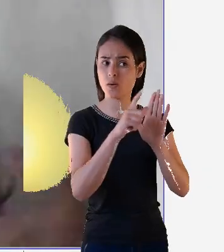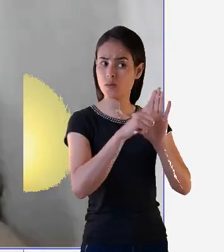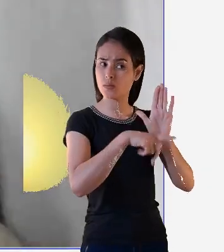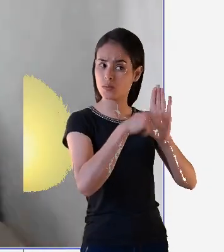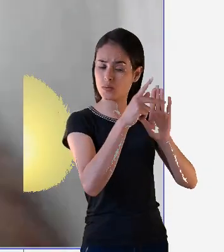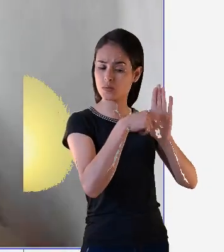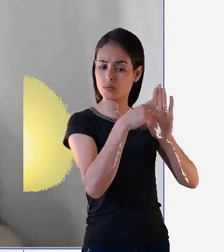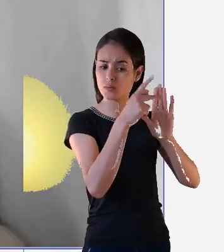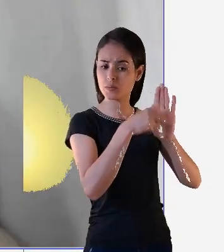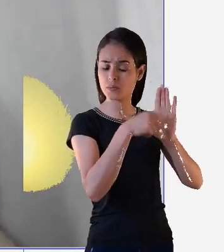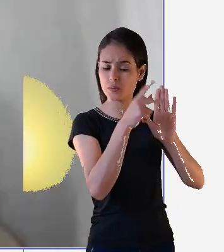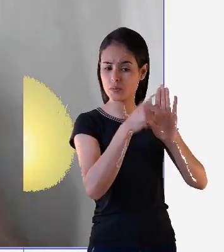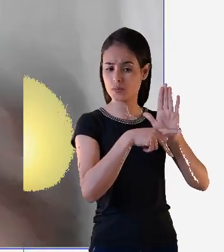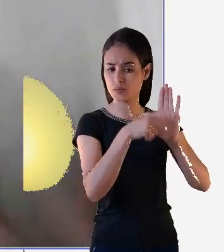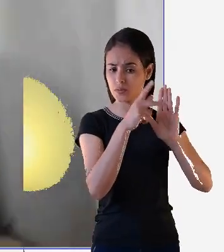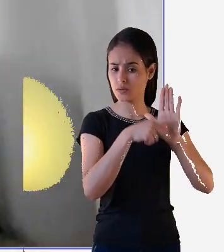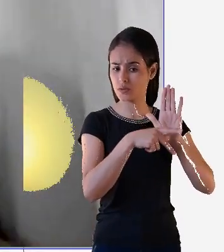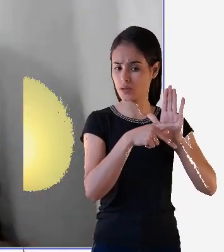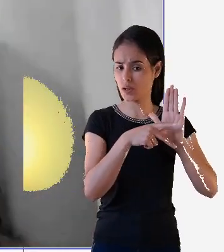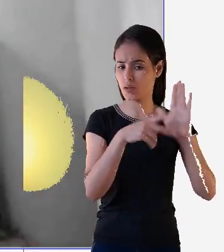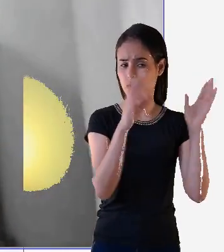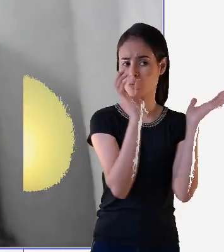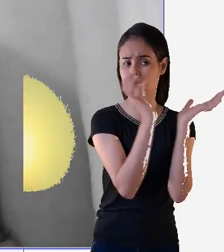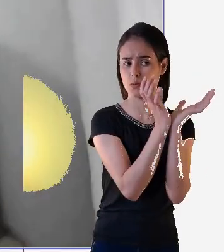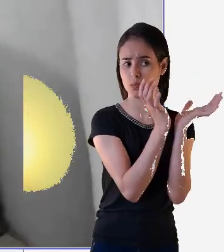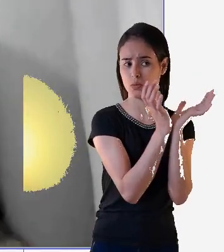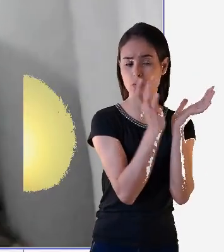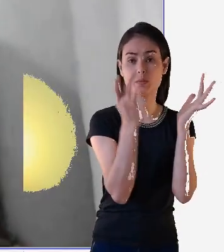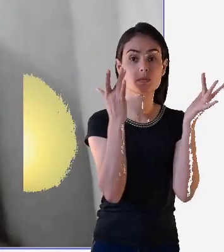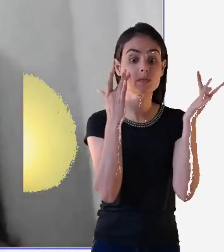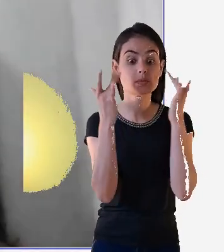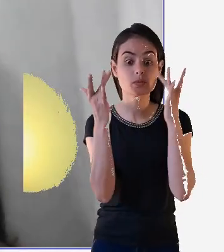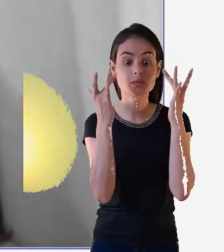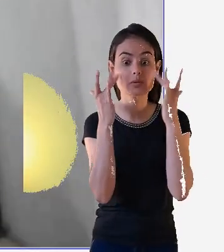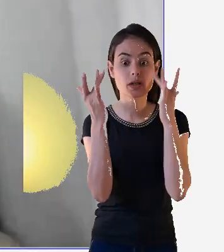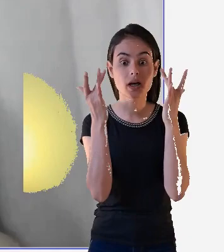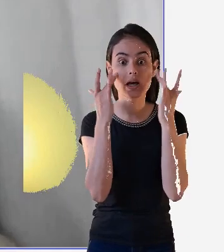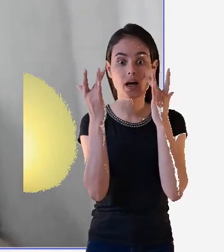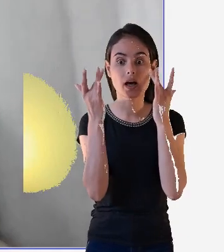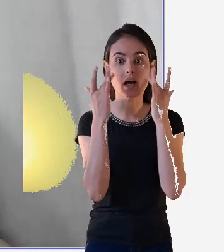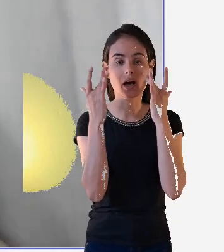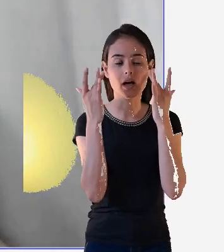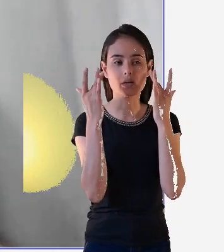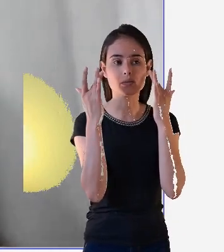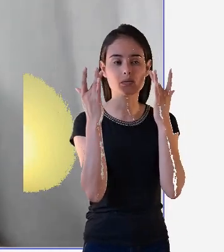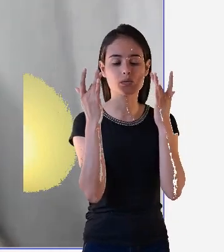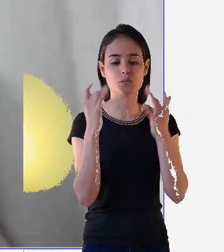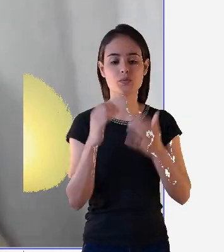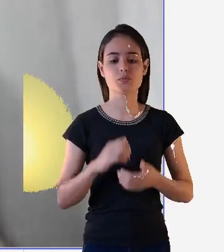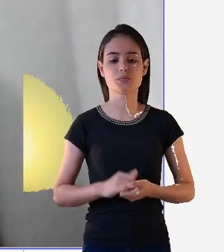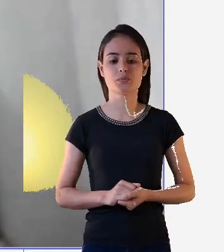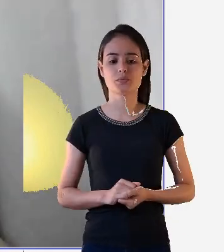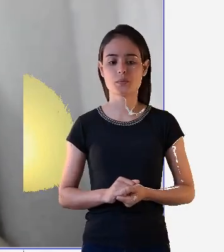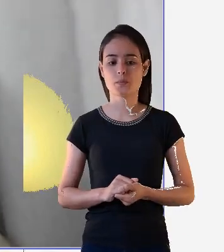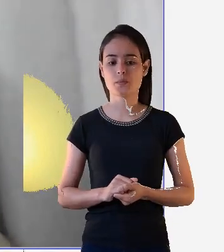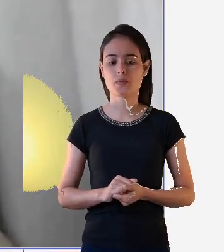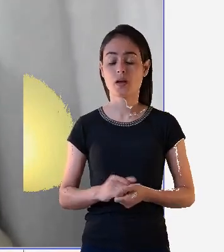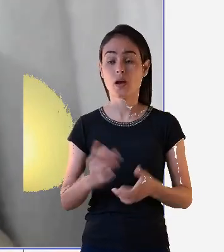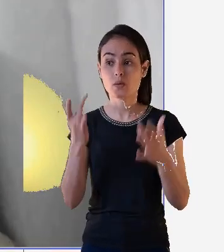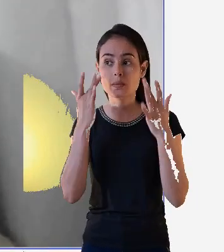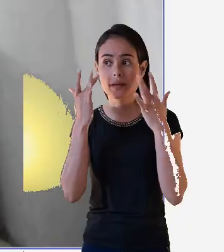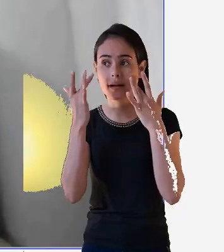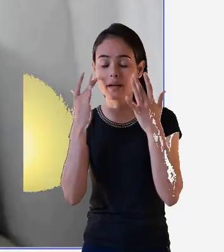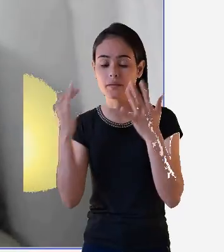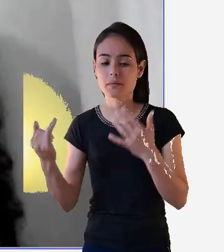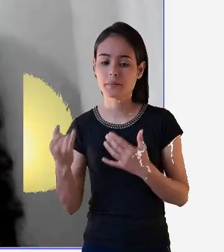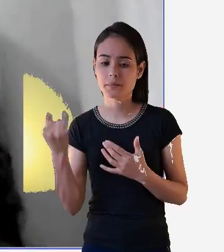mostra, né, toda a dimensão que era esse projeto, né, que não era, tá, criou um grupo de teatro,